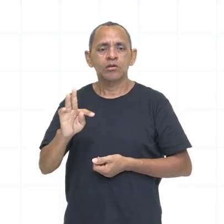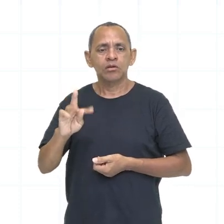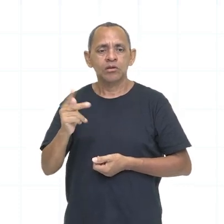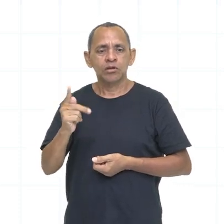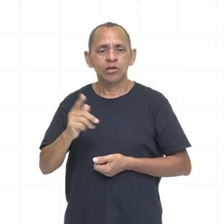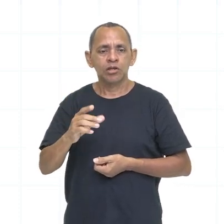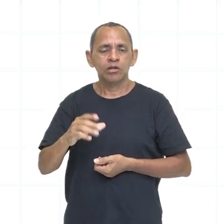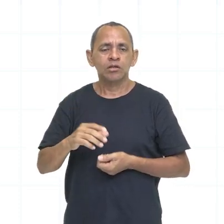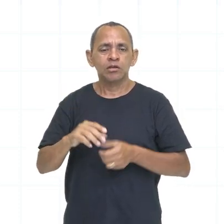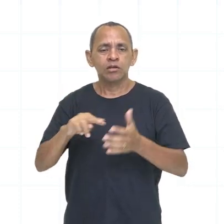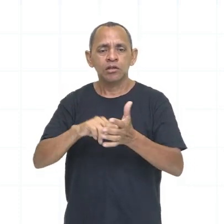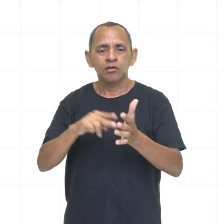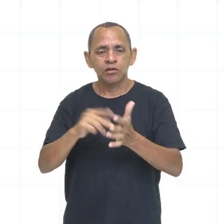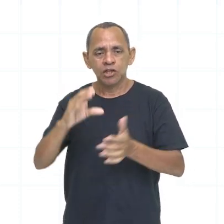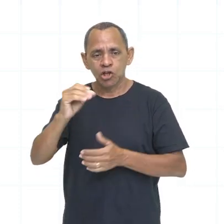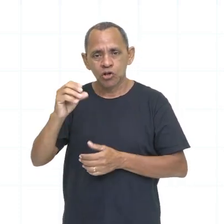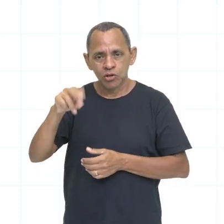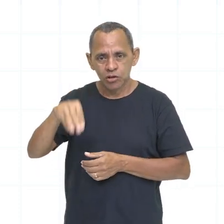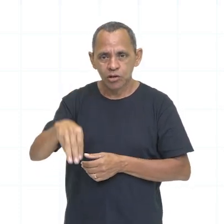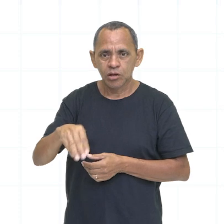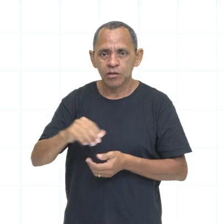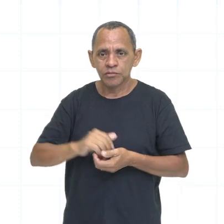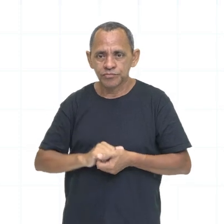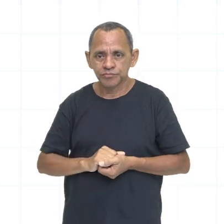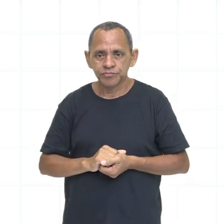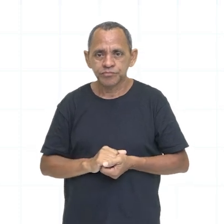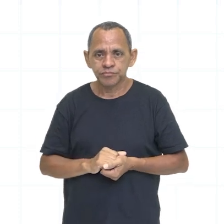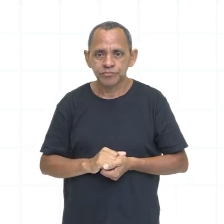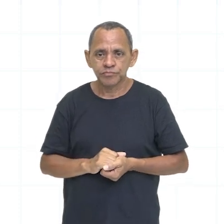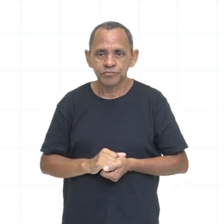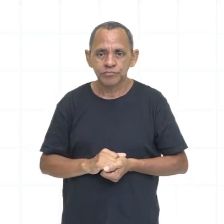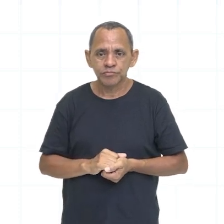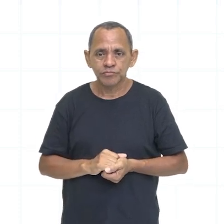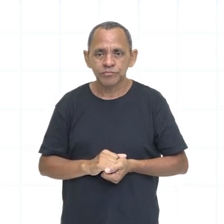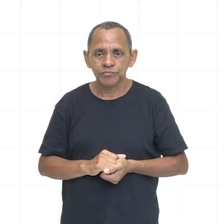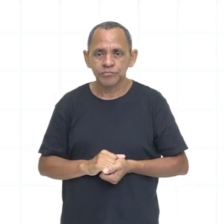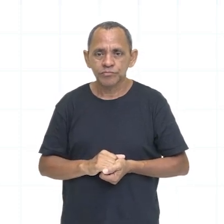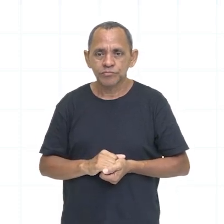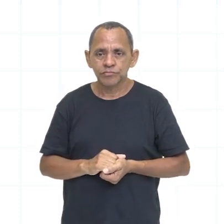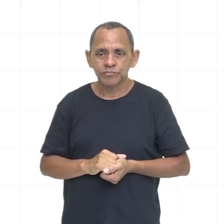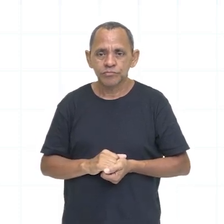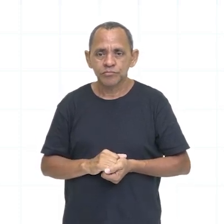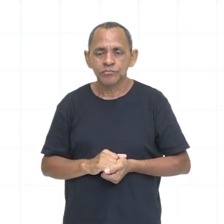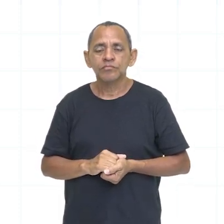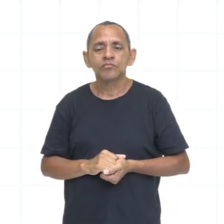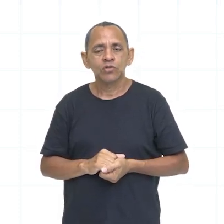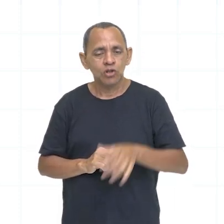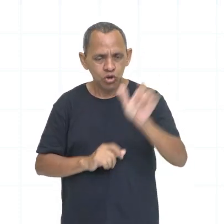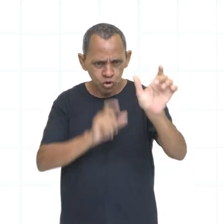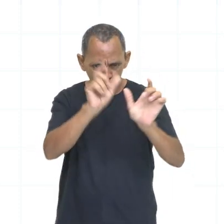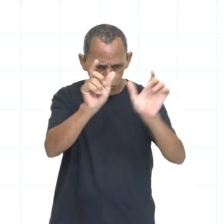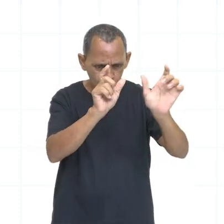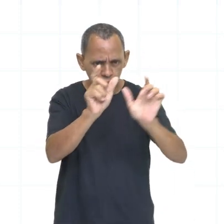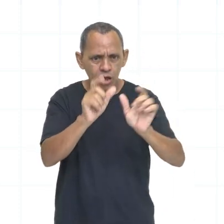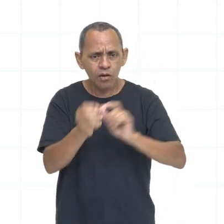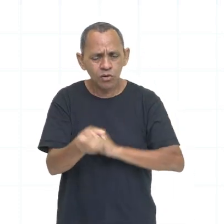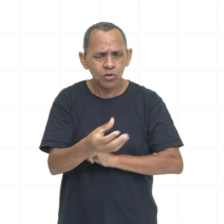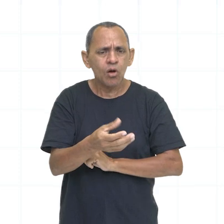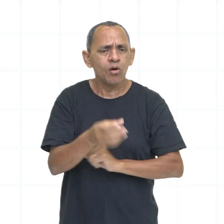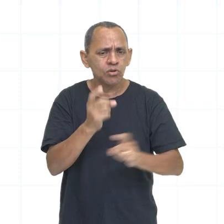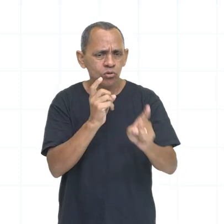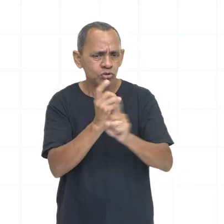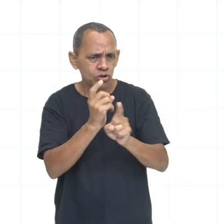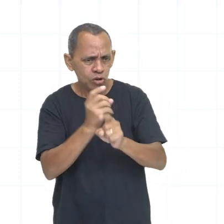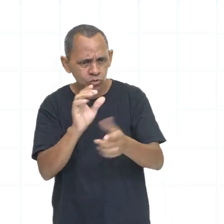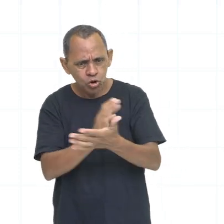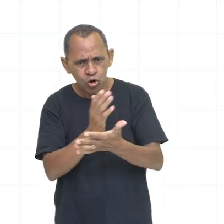ok? That, such as, and, which, or, by, with, ok? Essas são as palavras novas aí que nós vimos